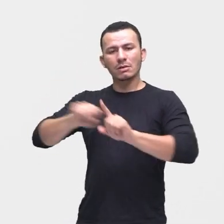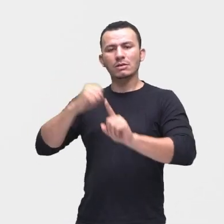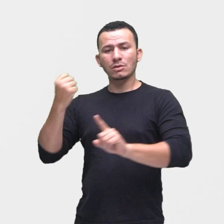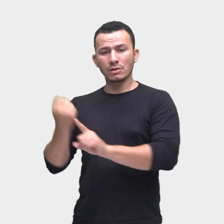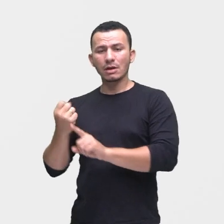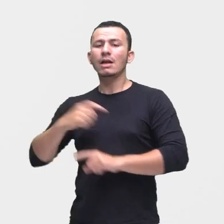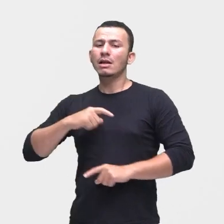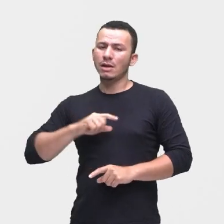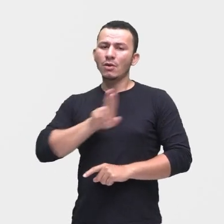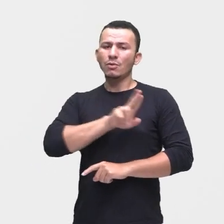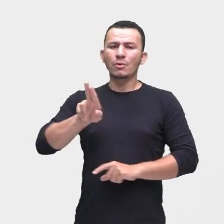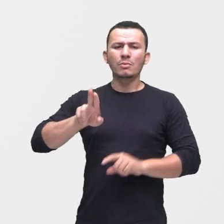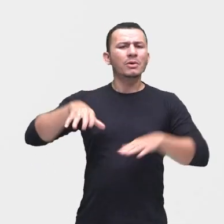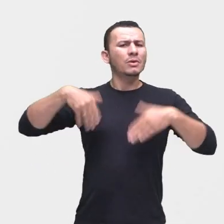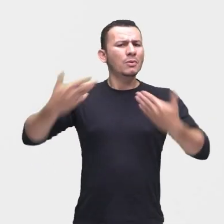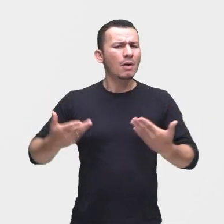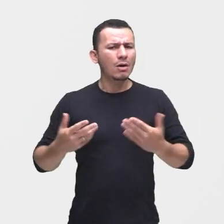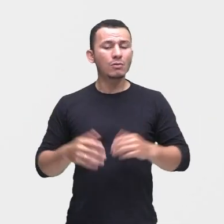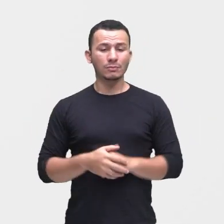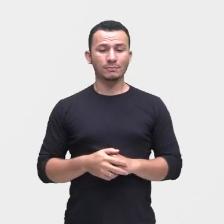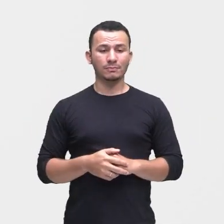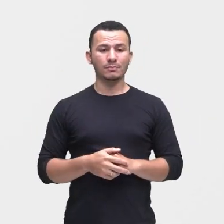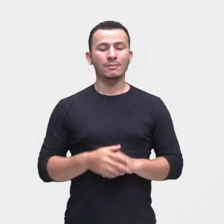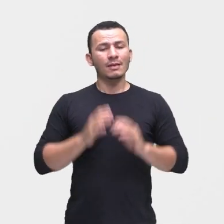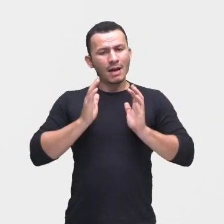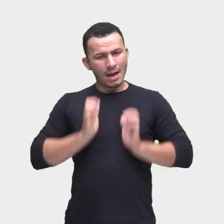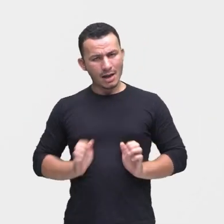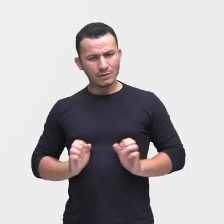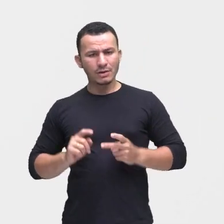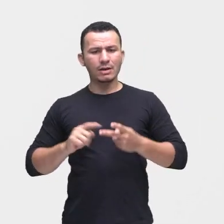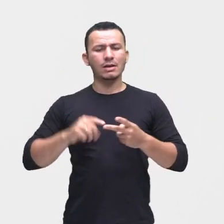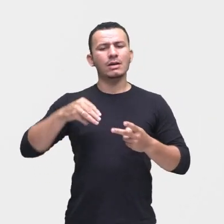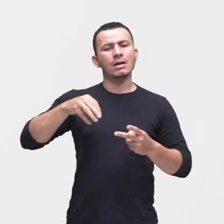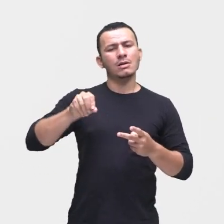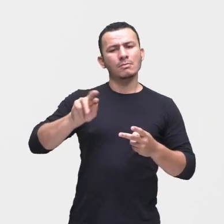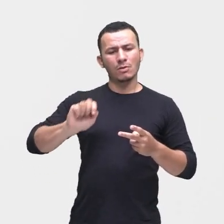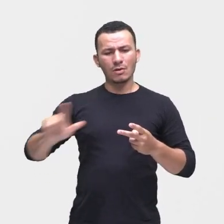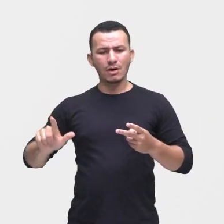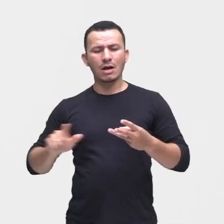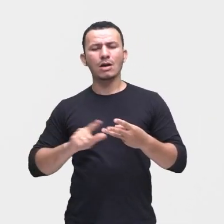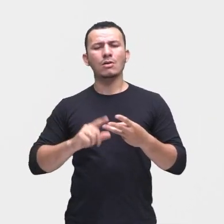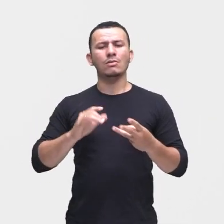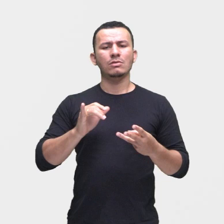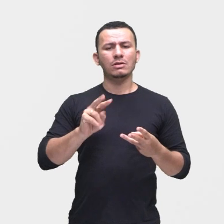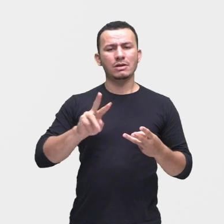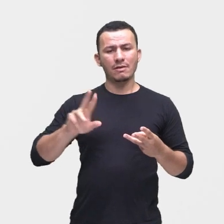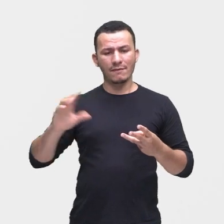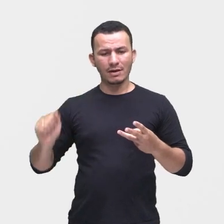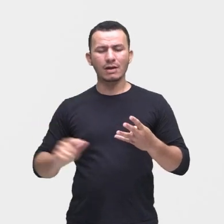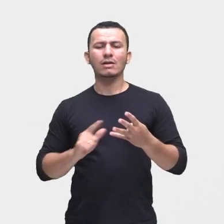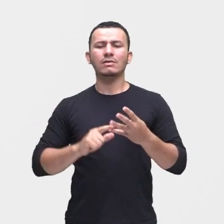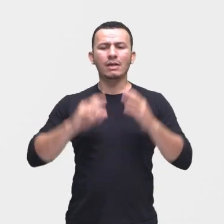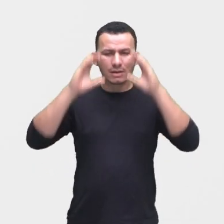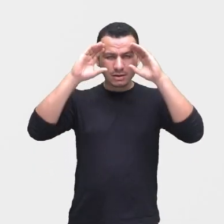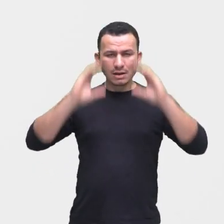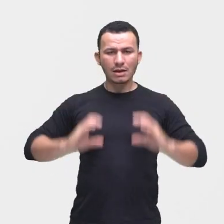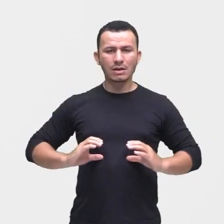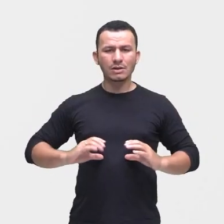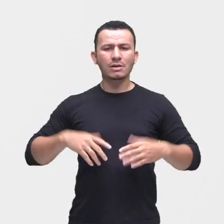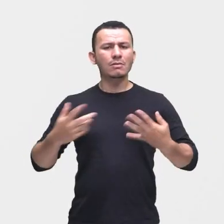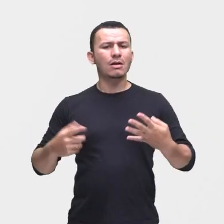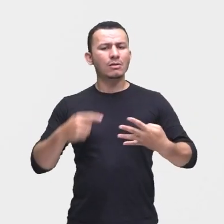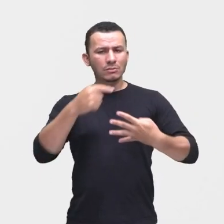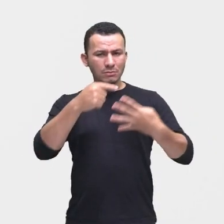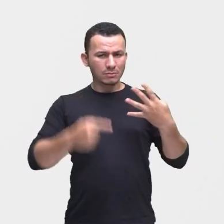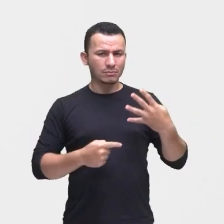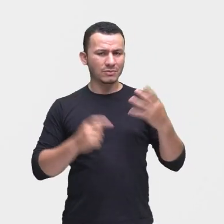chamado de letra A, ética, letra B, moral, letra C, cívica, letra D, cidadania. Essa daí